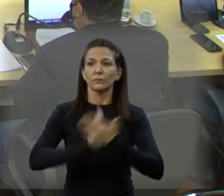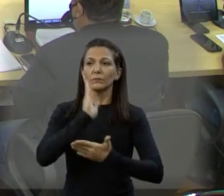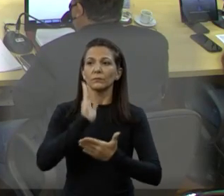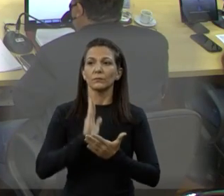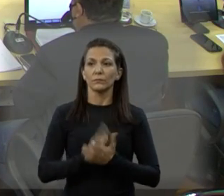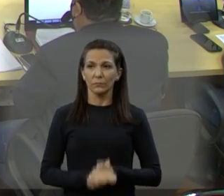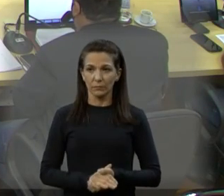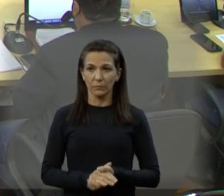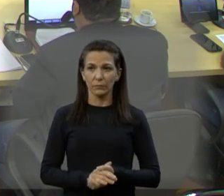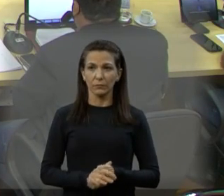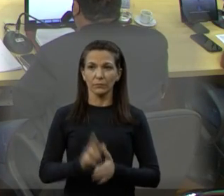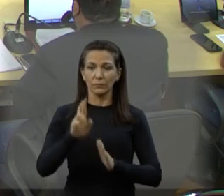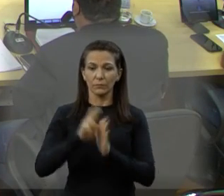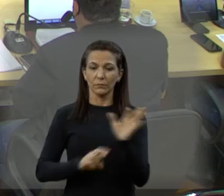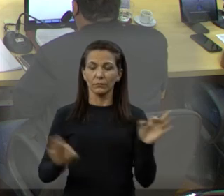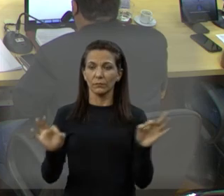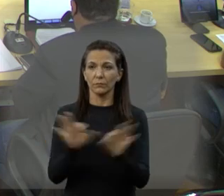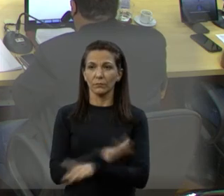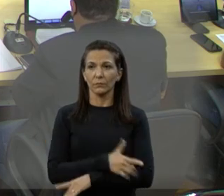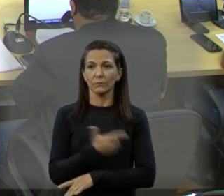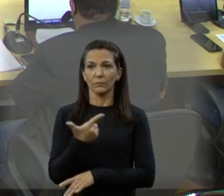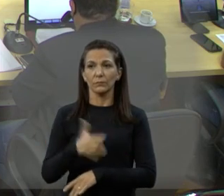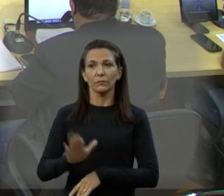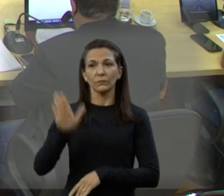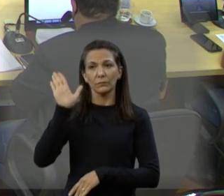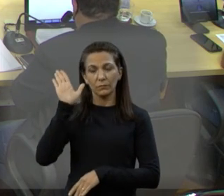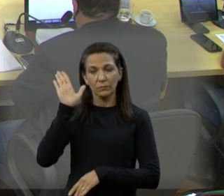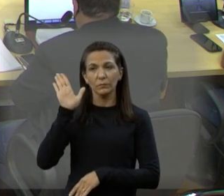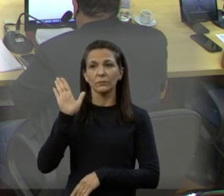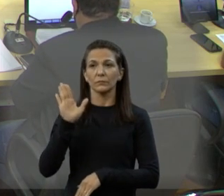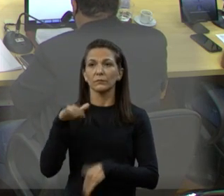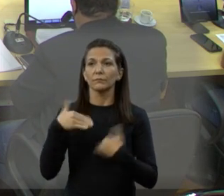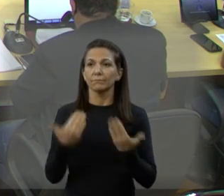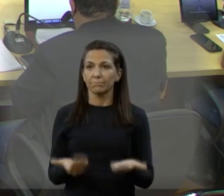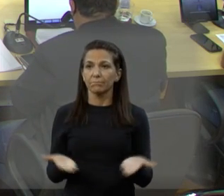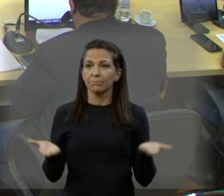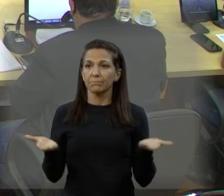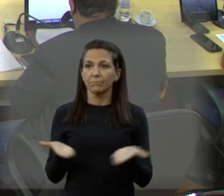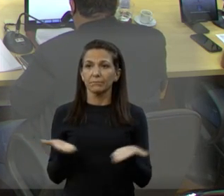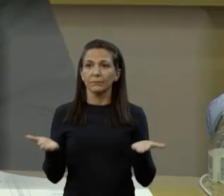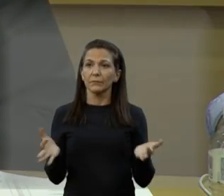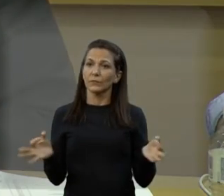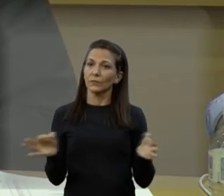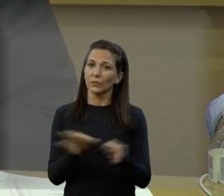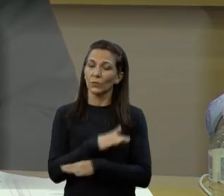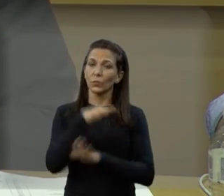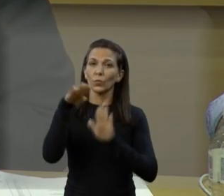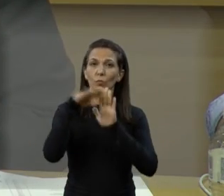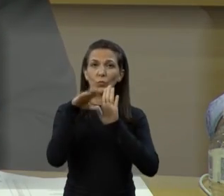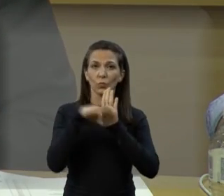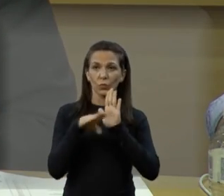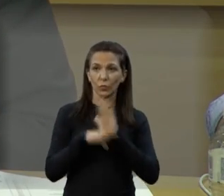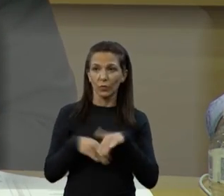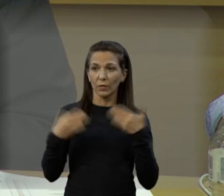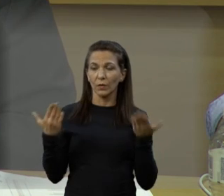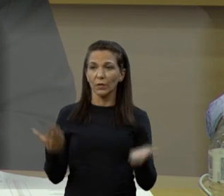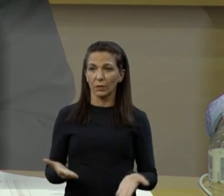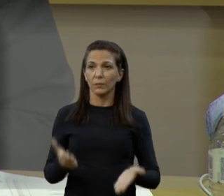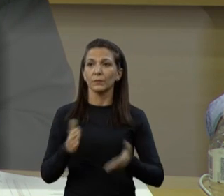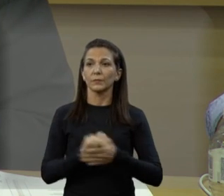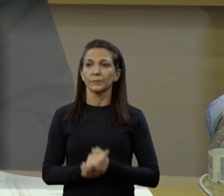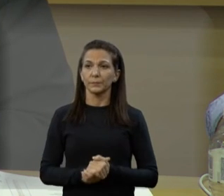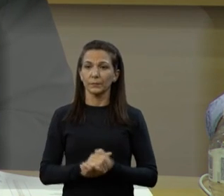aprovado redação final não temos declaração de voto vamos terminando a ordem do dia vamos para o